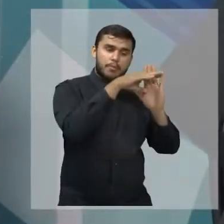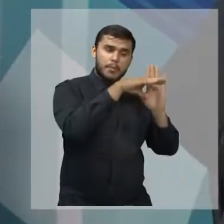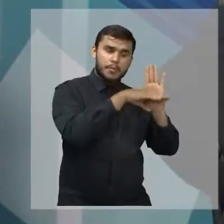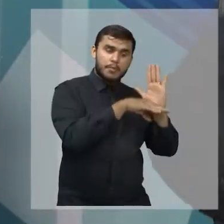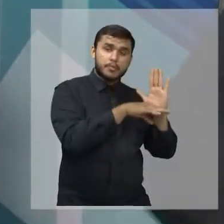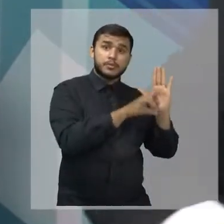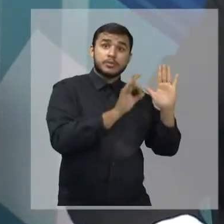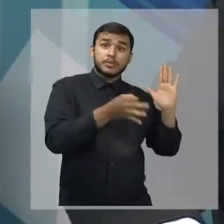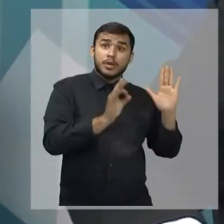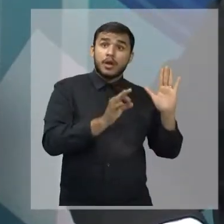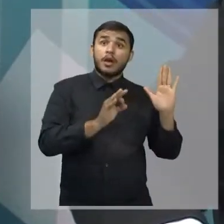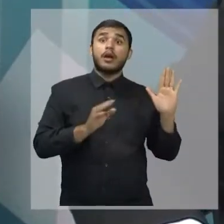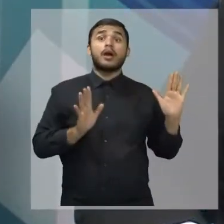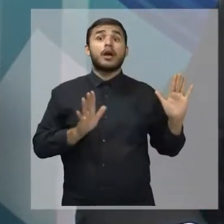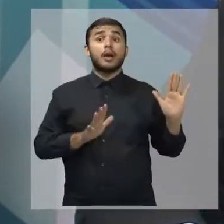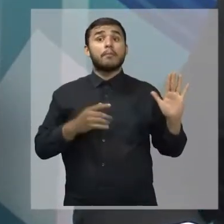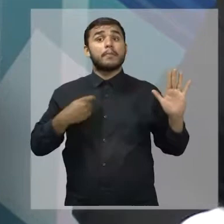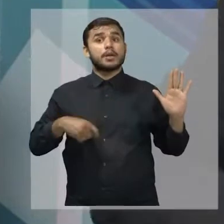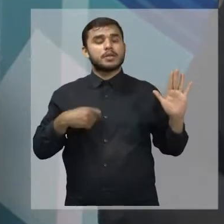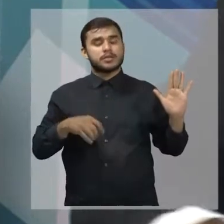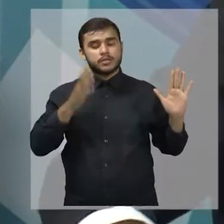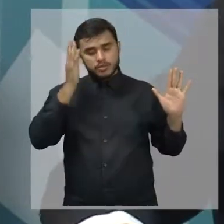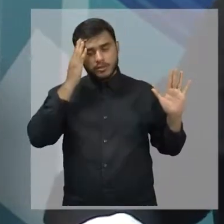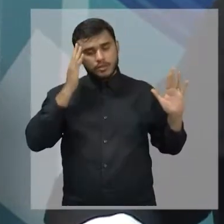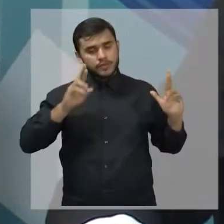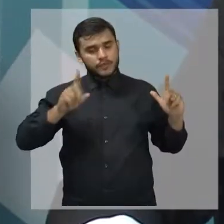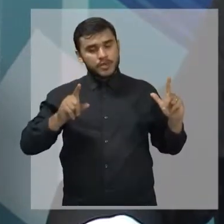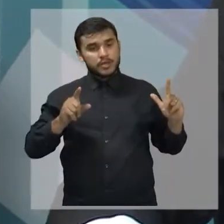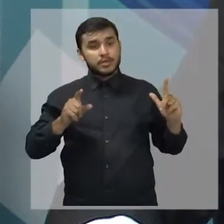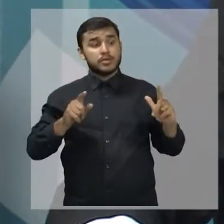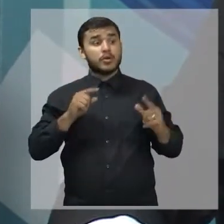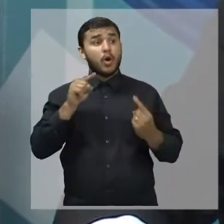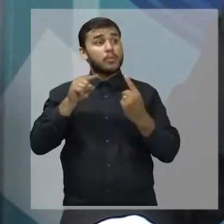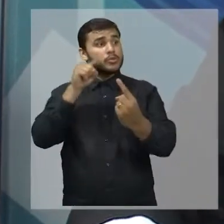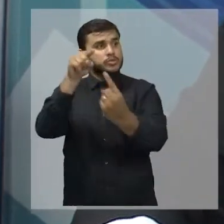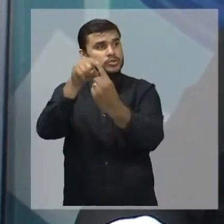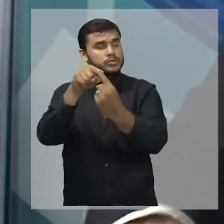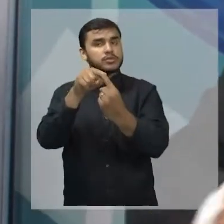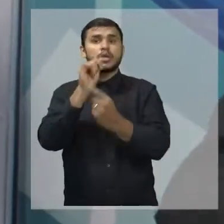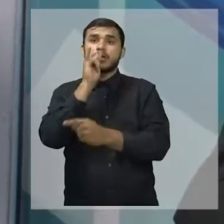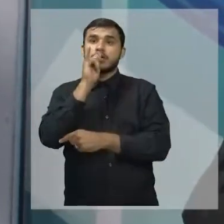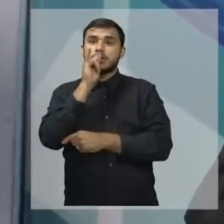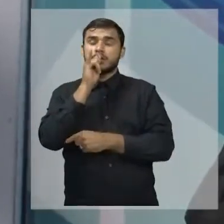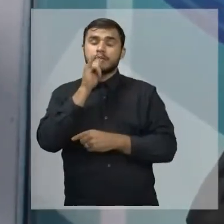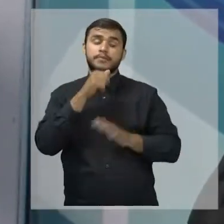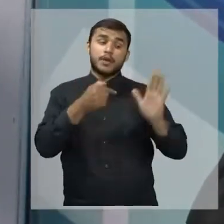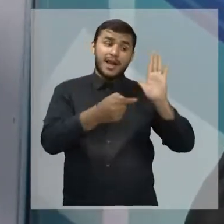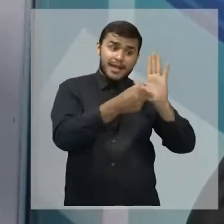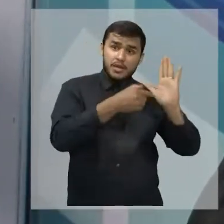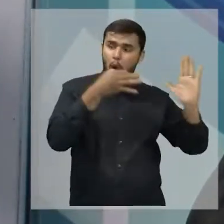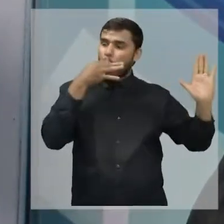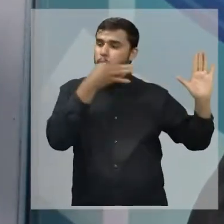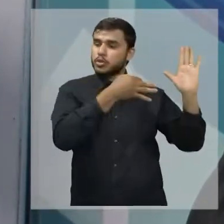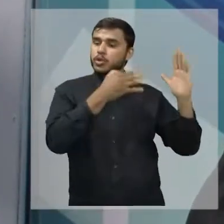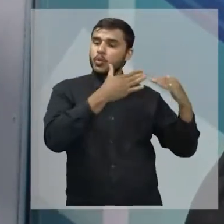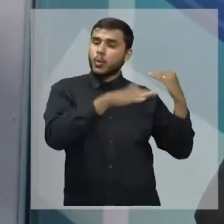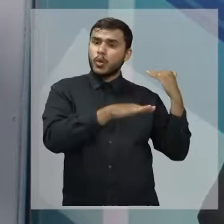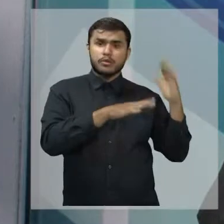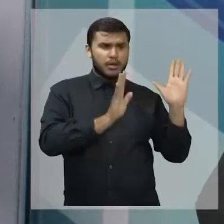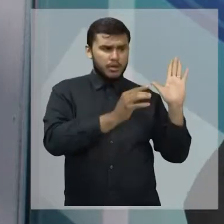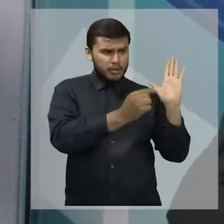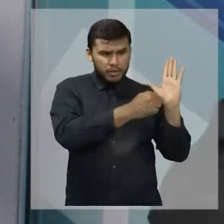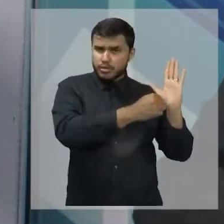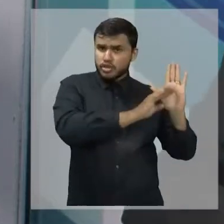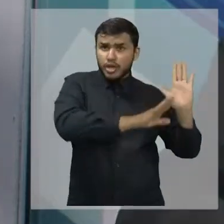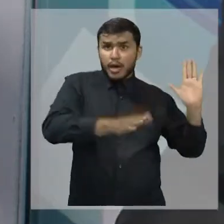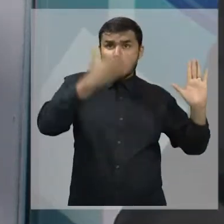incide, ela não admite opinião em contrário. Então, se a Constituição autoriza a prisão em